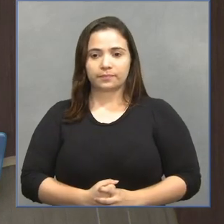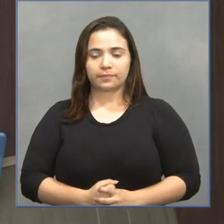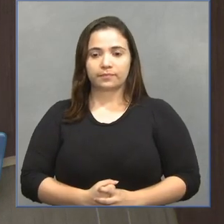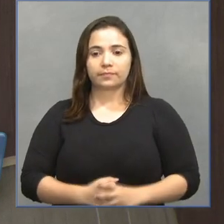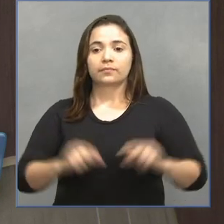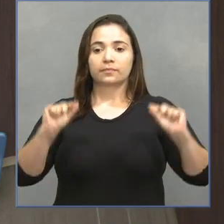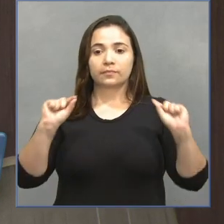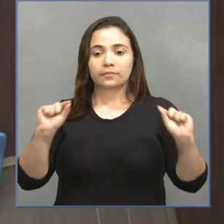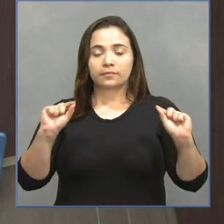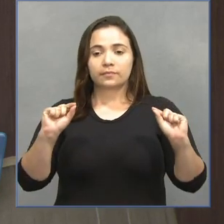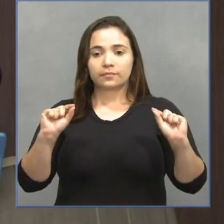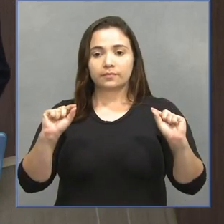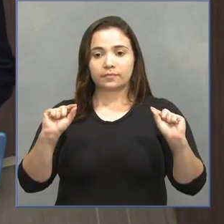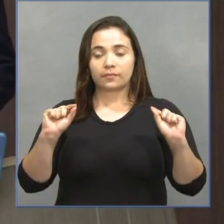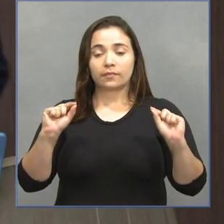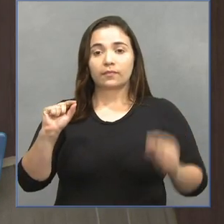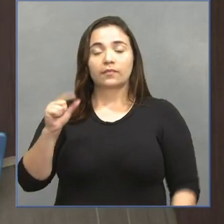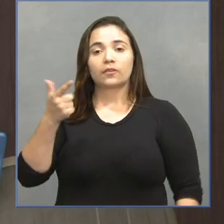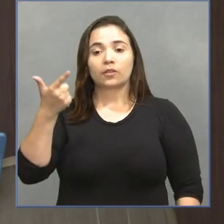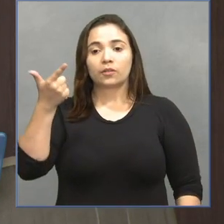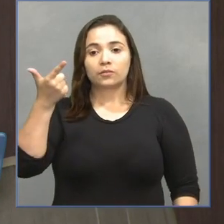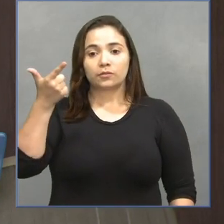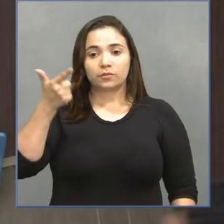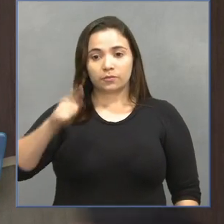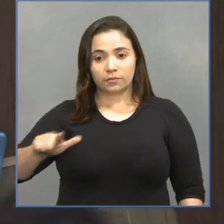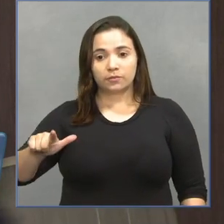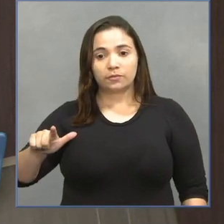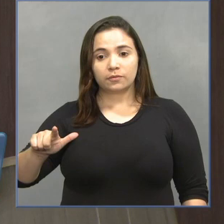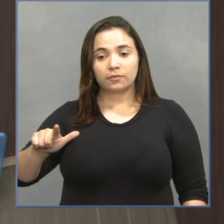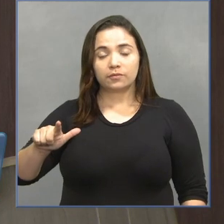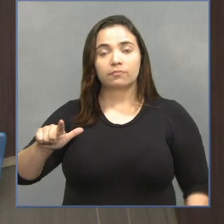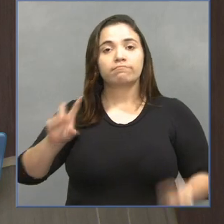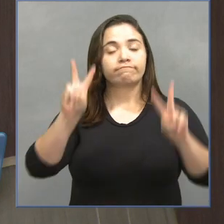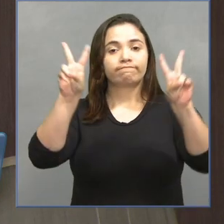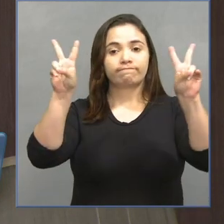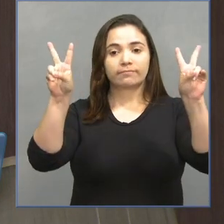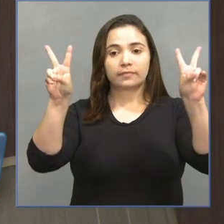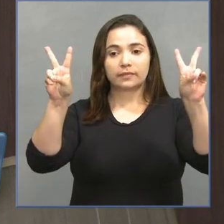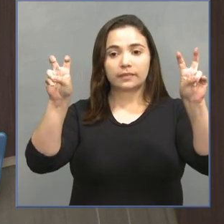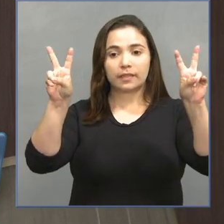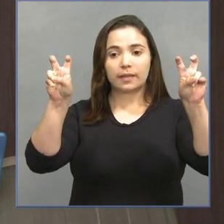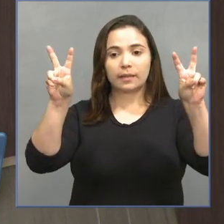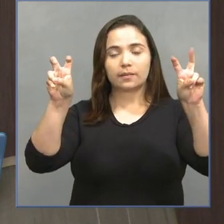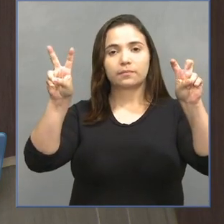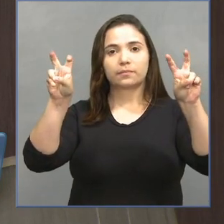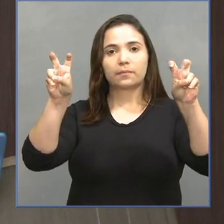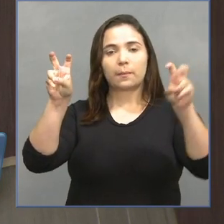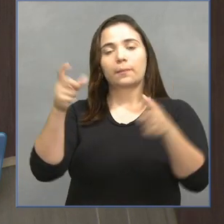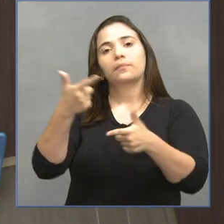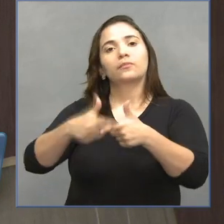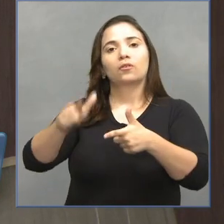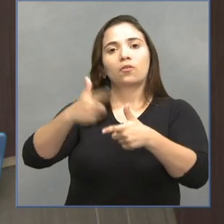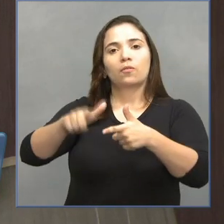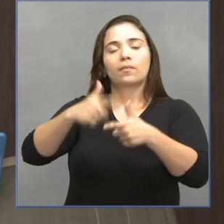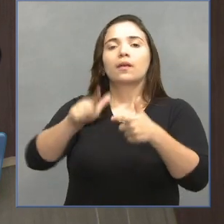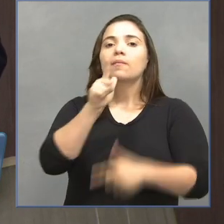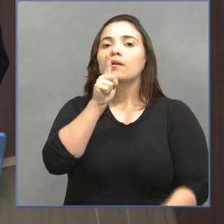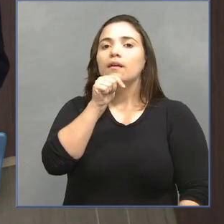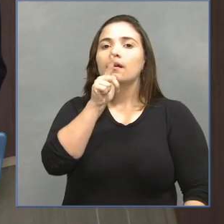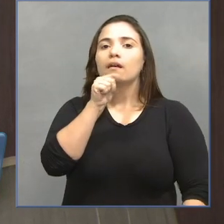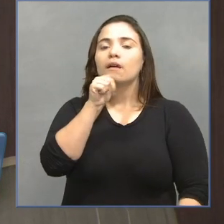vez, ocupar a tribuna da casa com o tema da crise hídrica do Estado do